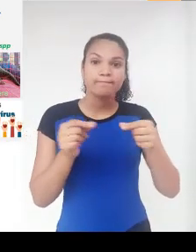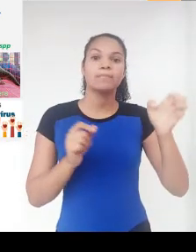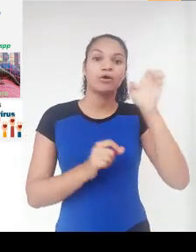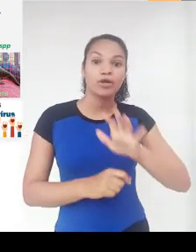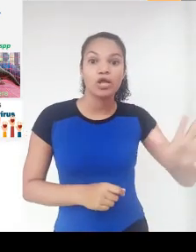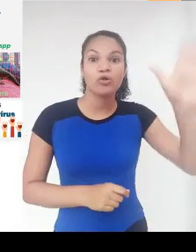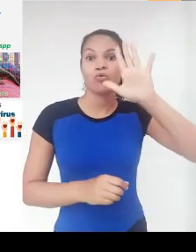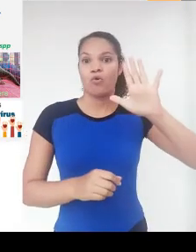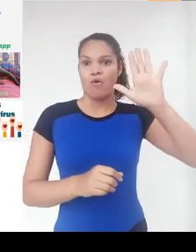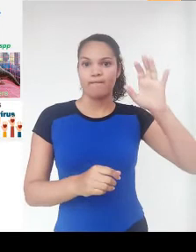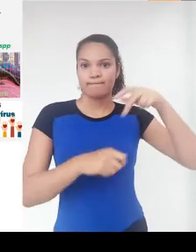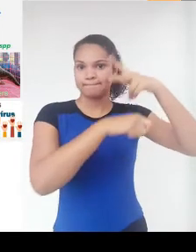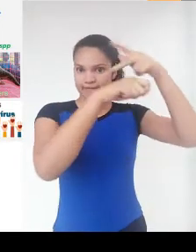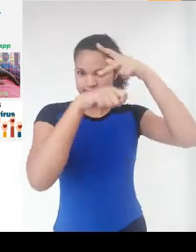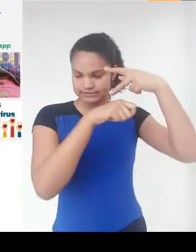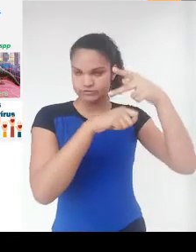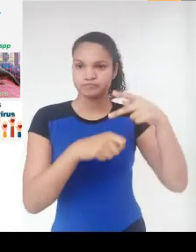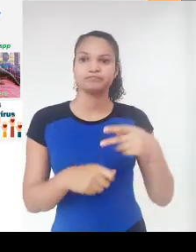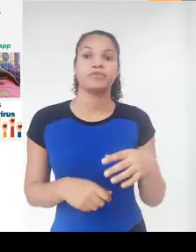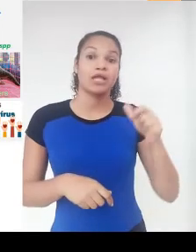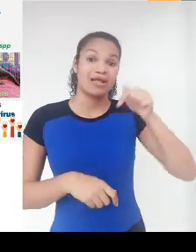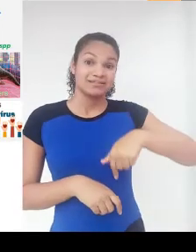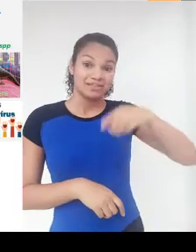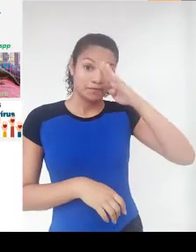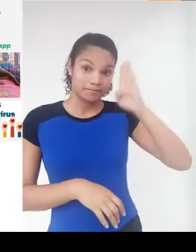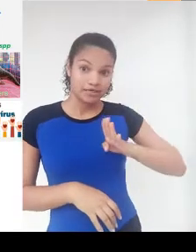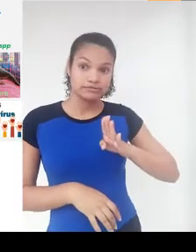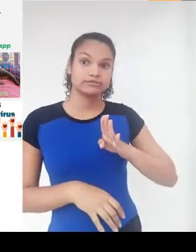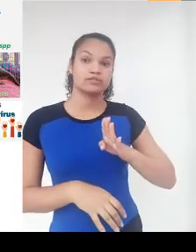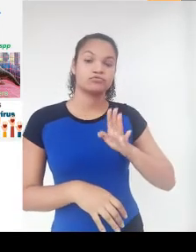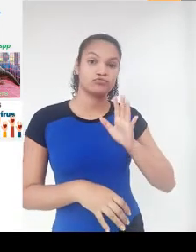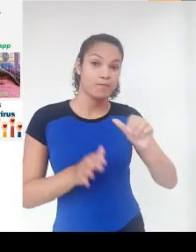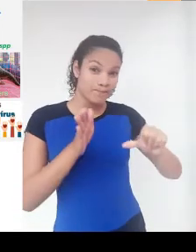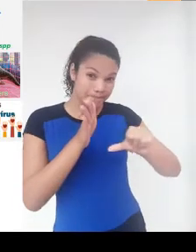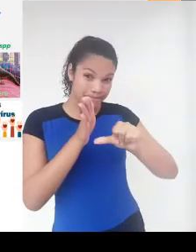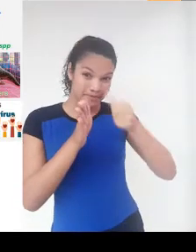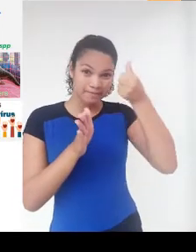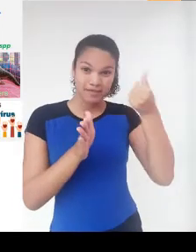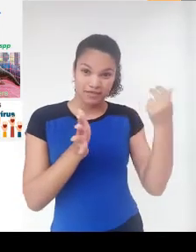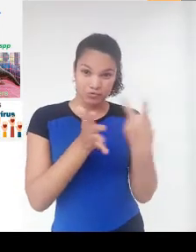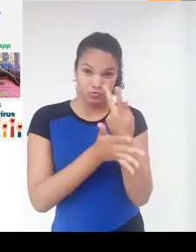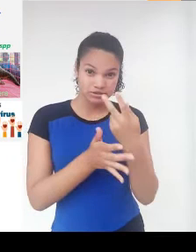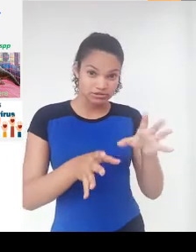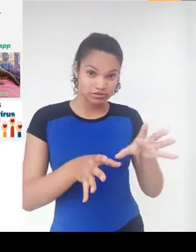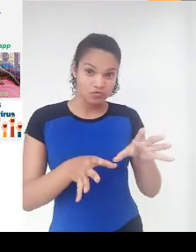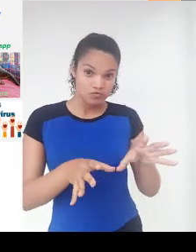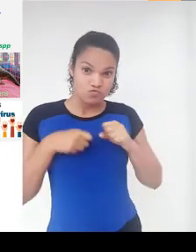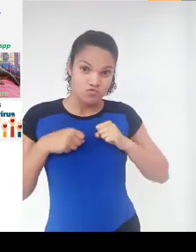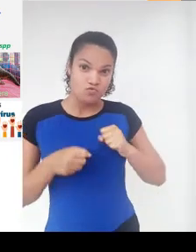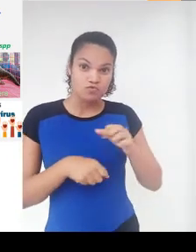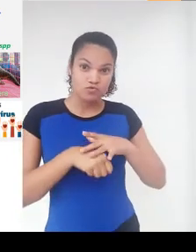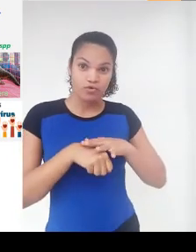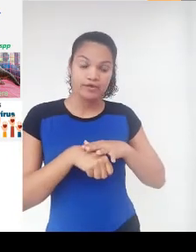relatado, diagnosticado a partir do uso de testes, usando biologia molecular, foi em